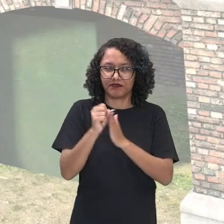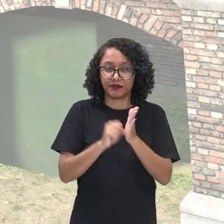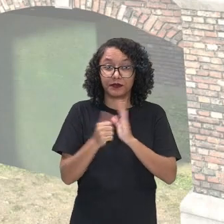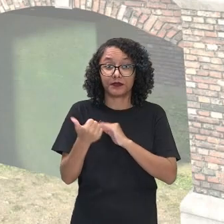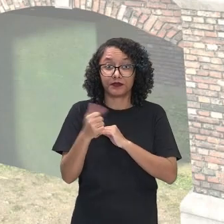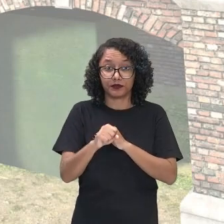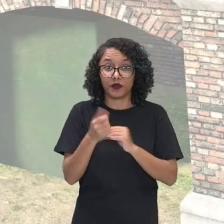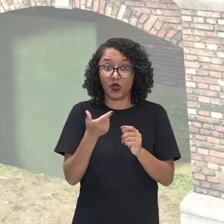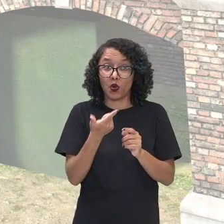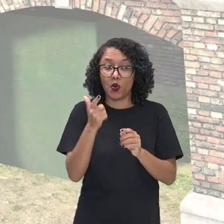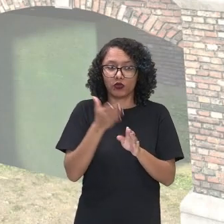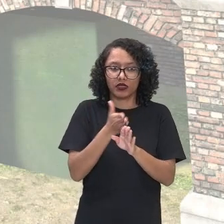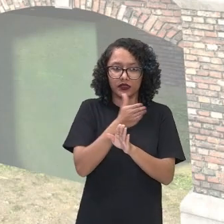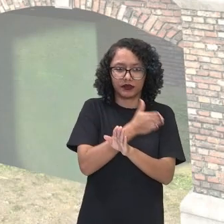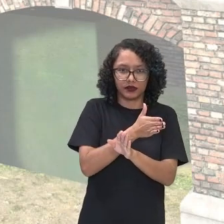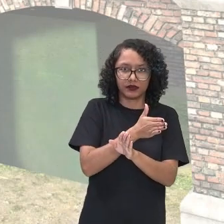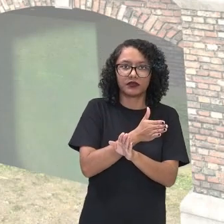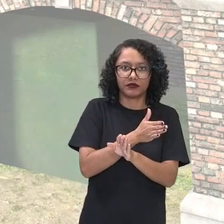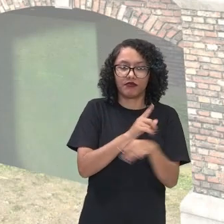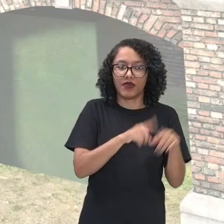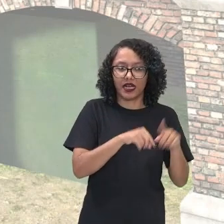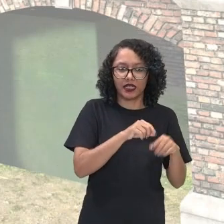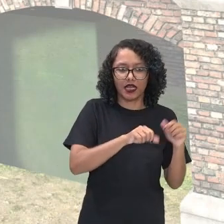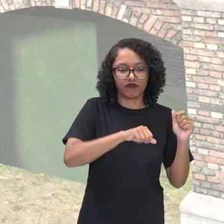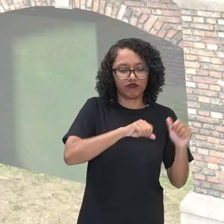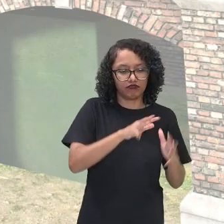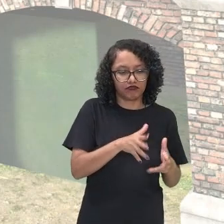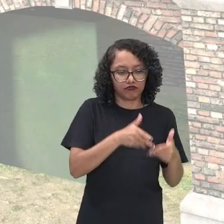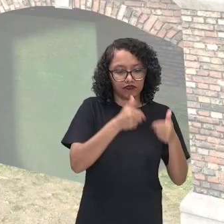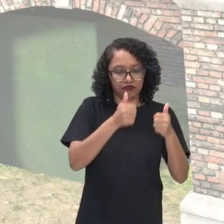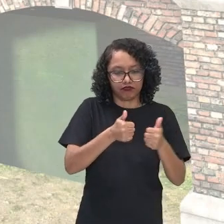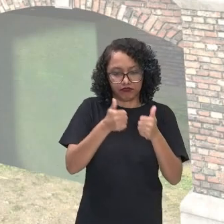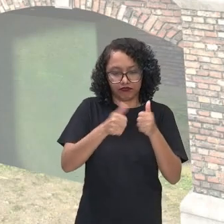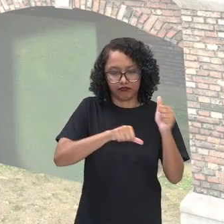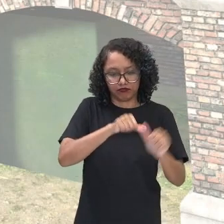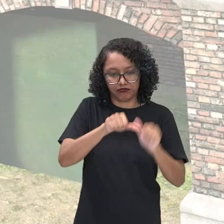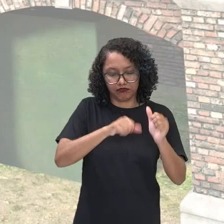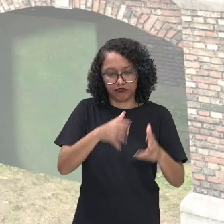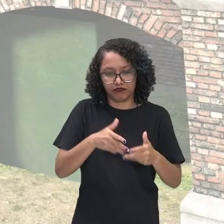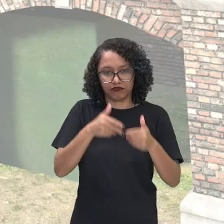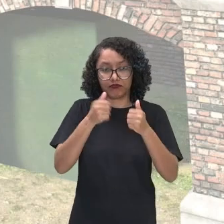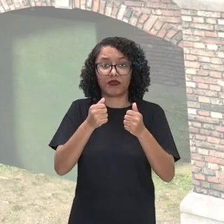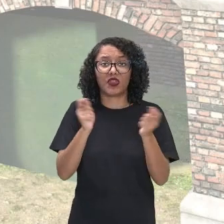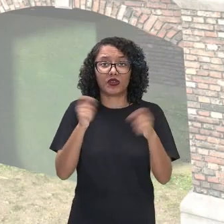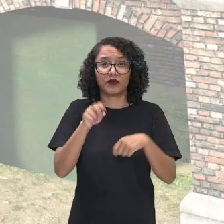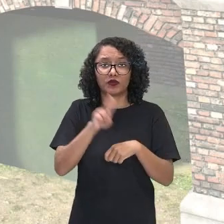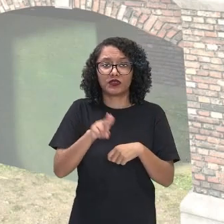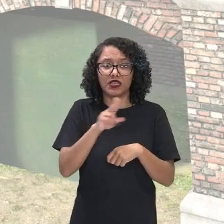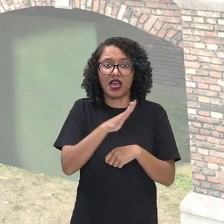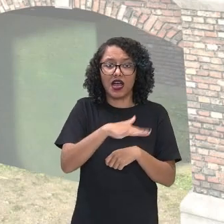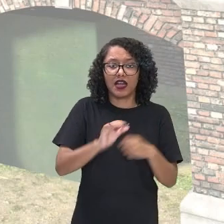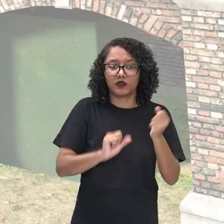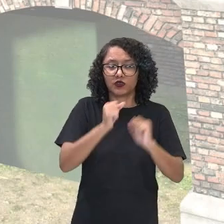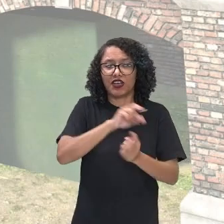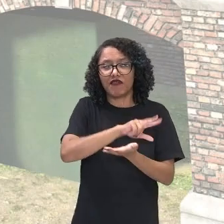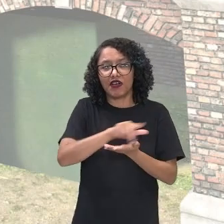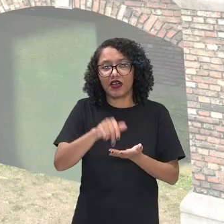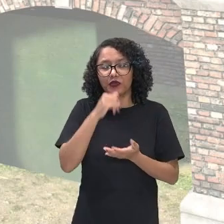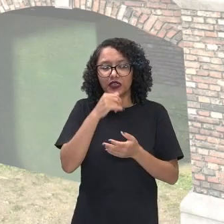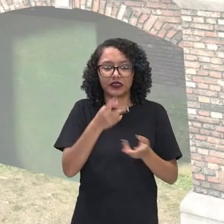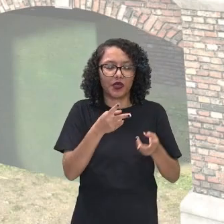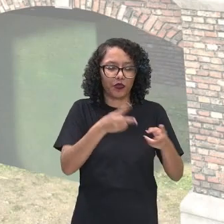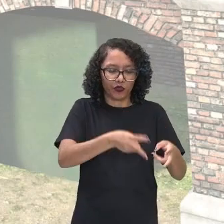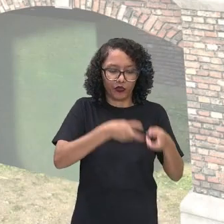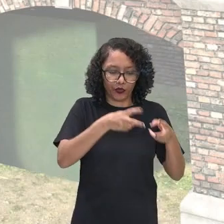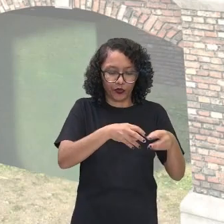anteriores, tornando-as mais eficientes e capazes de serem aplicadas em diversas indústrias, como a mineração,